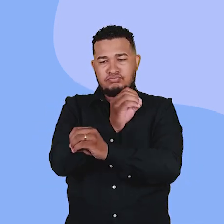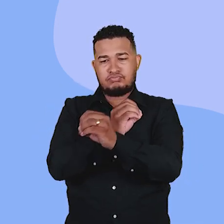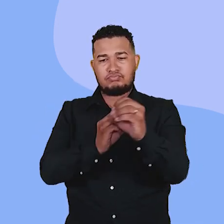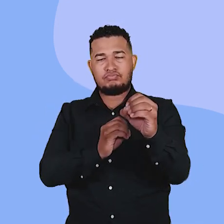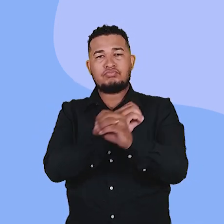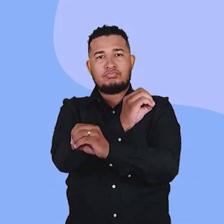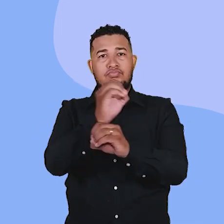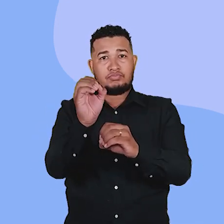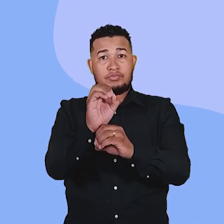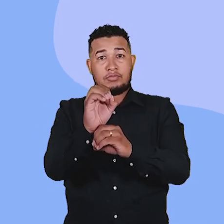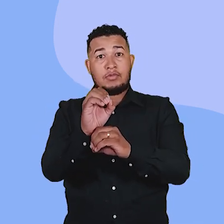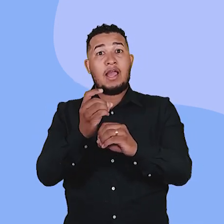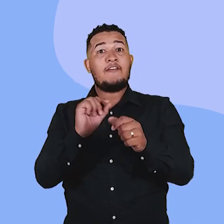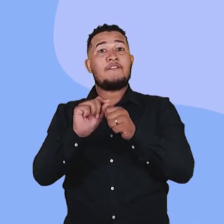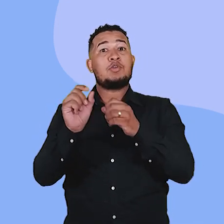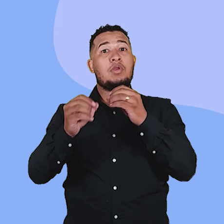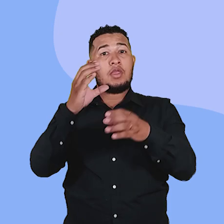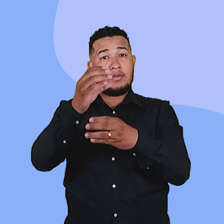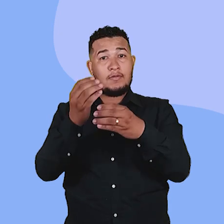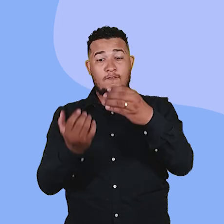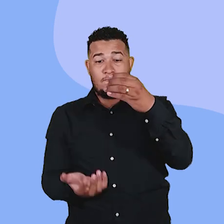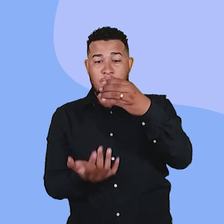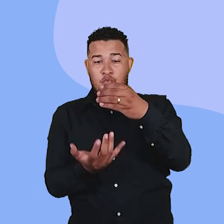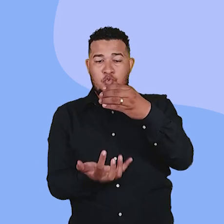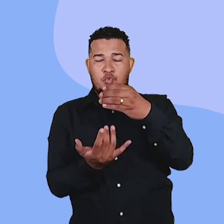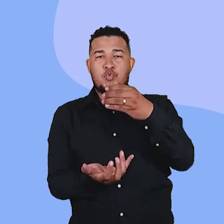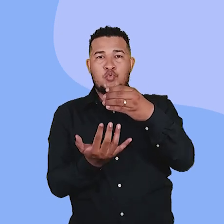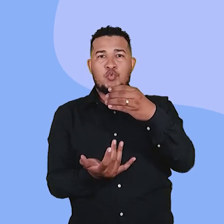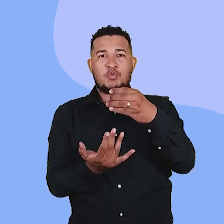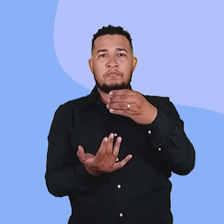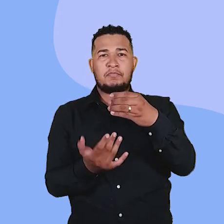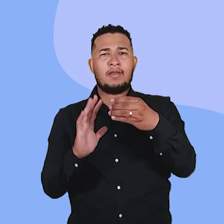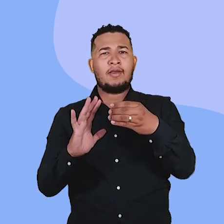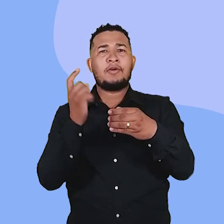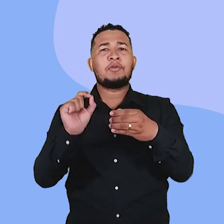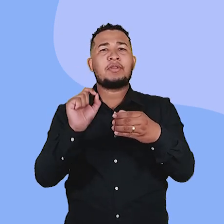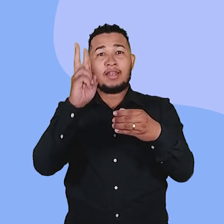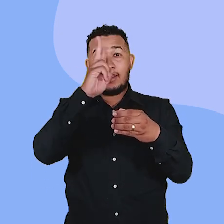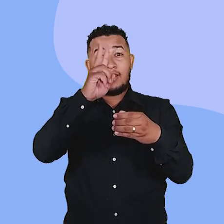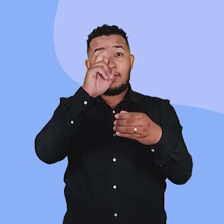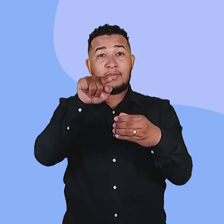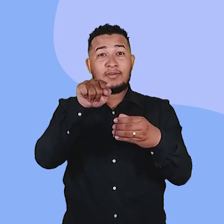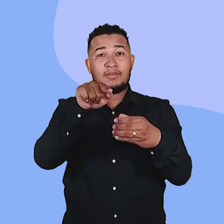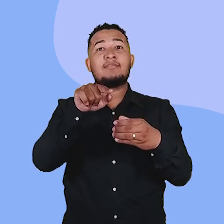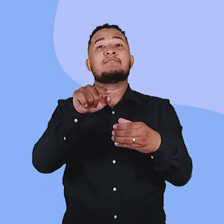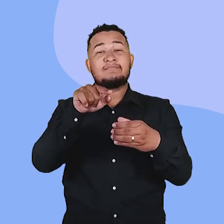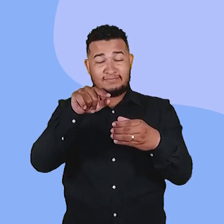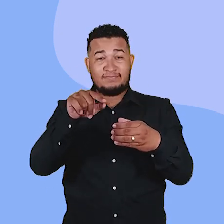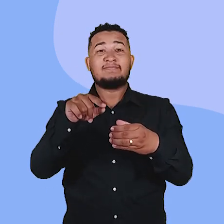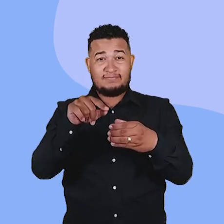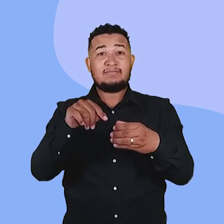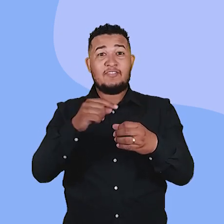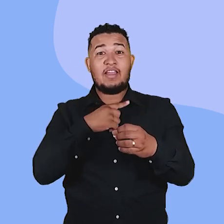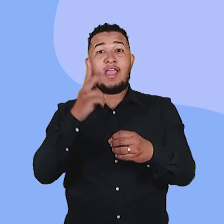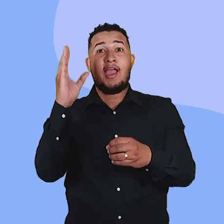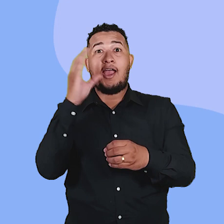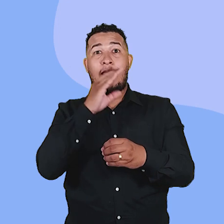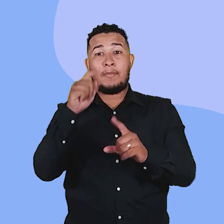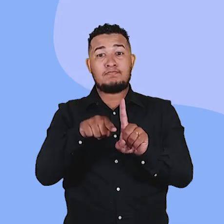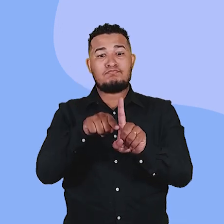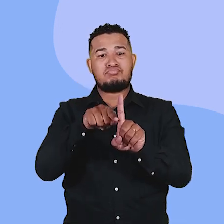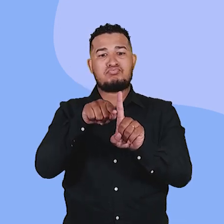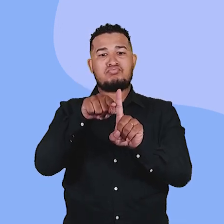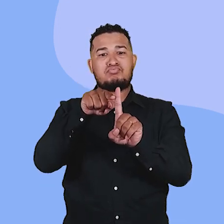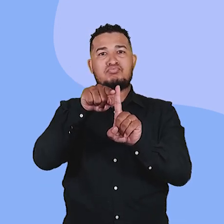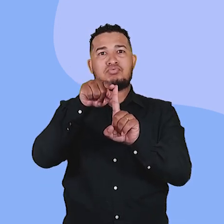aí eu coloco uma chama embaixo. E aí, como a gente falou no exemplo anterior, o ato de colocar a chama lá embaixo faz com que a energia térmica do meu